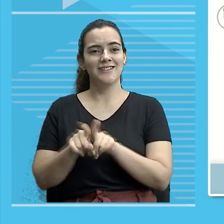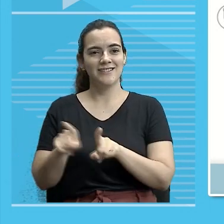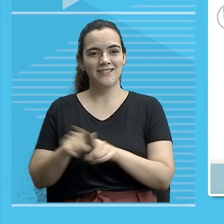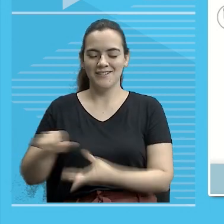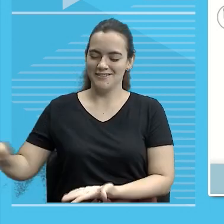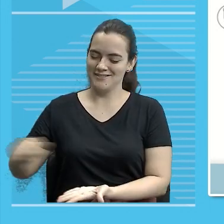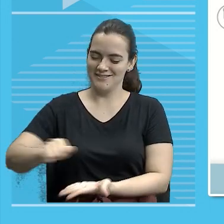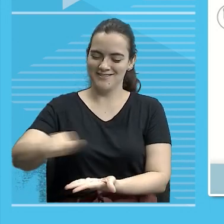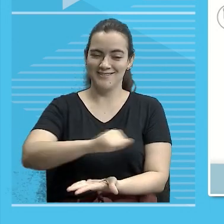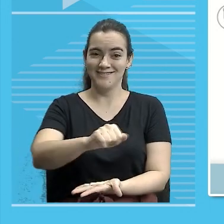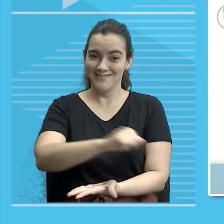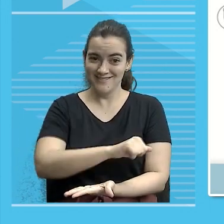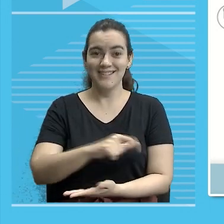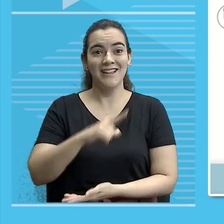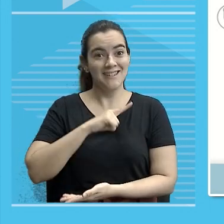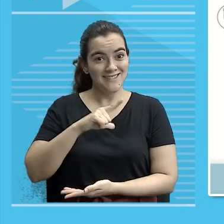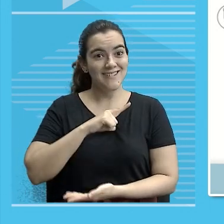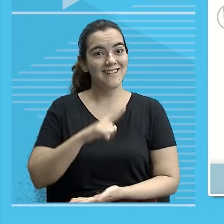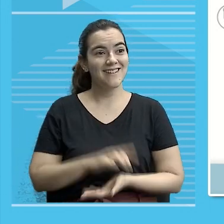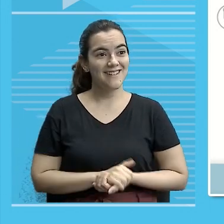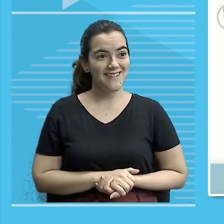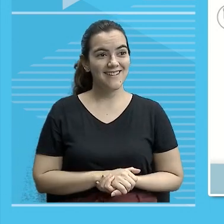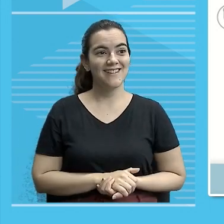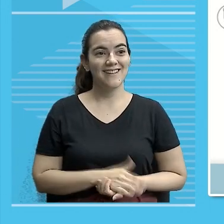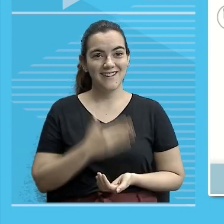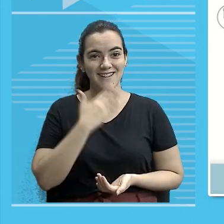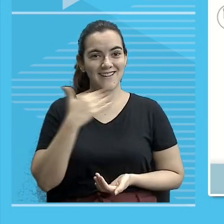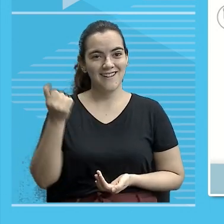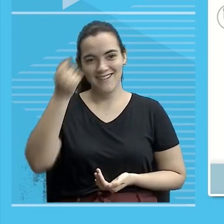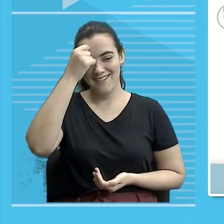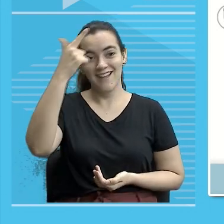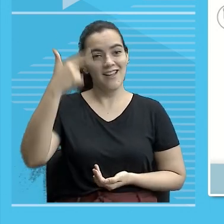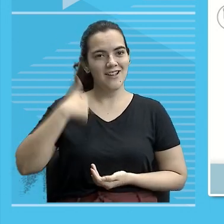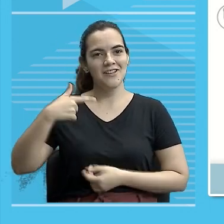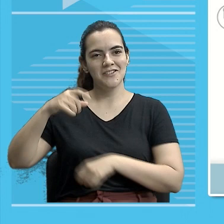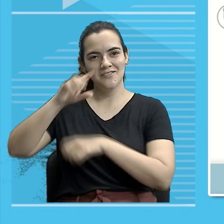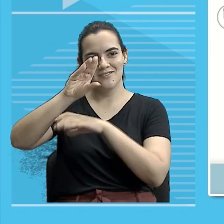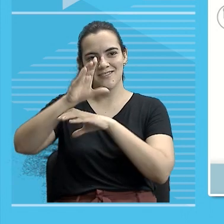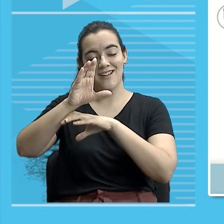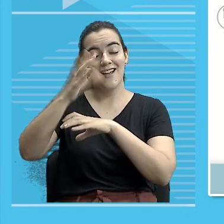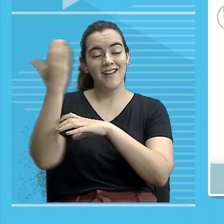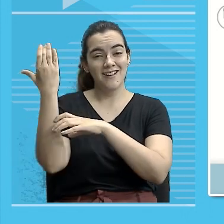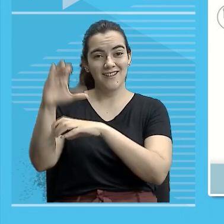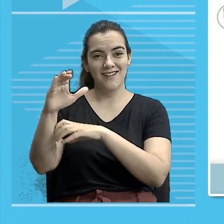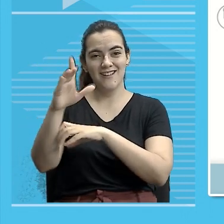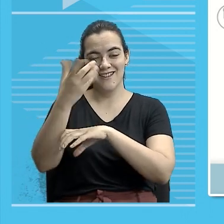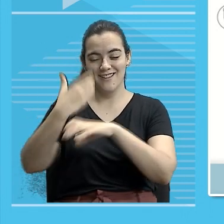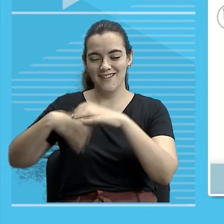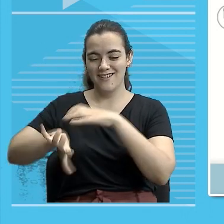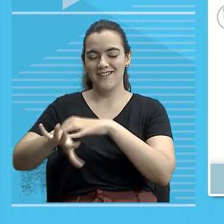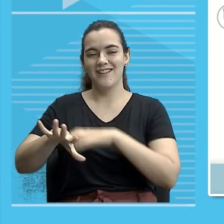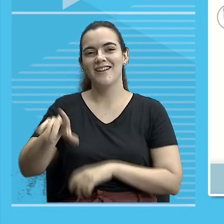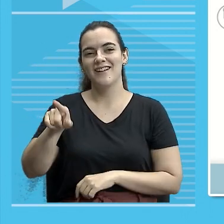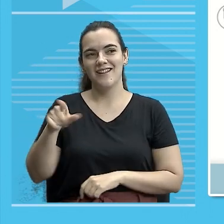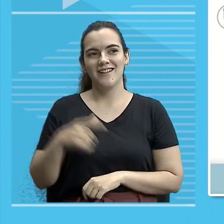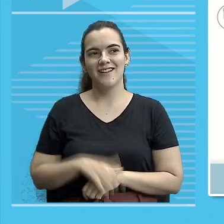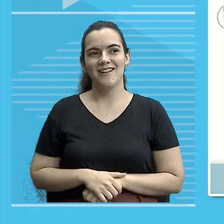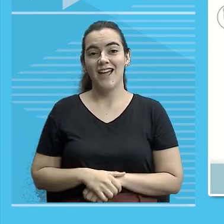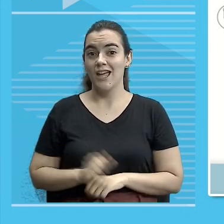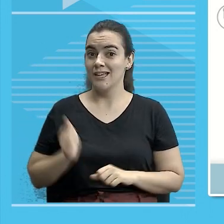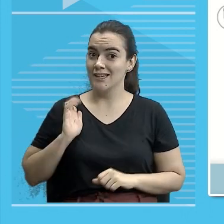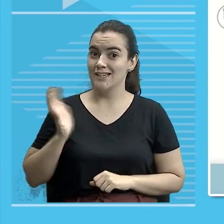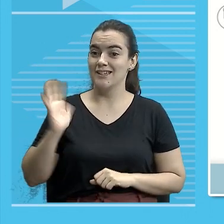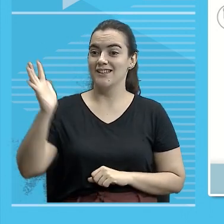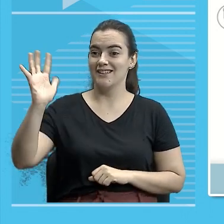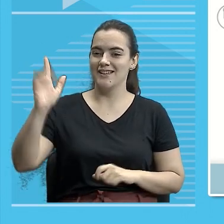incrível é melhor invenção eu vou mandar o vídeo para vocês cara ainda não muito acessível